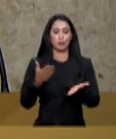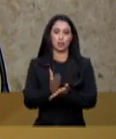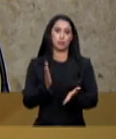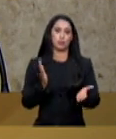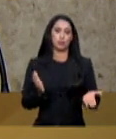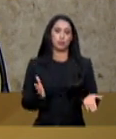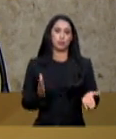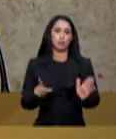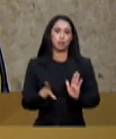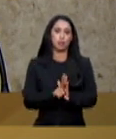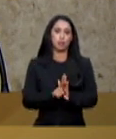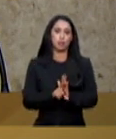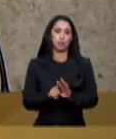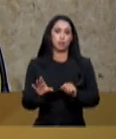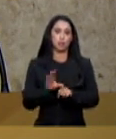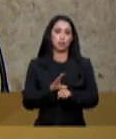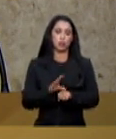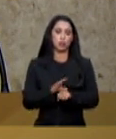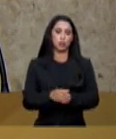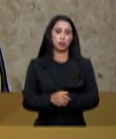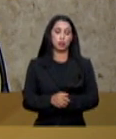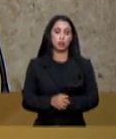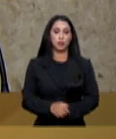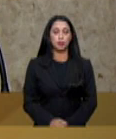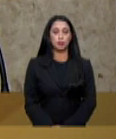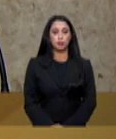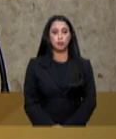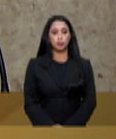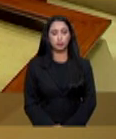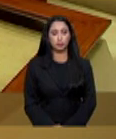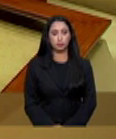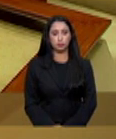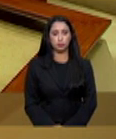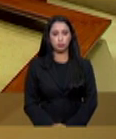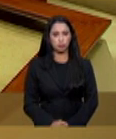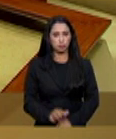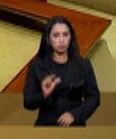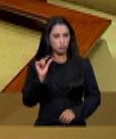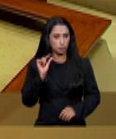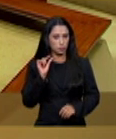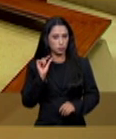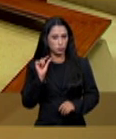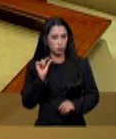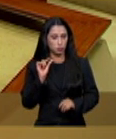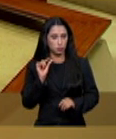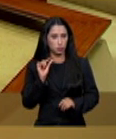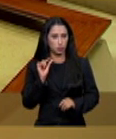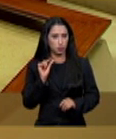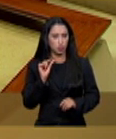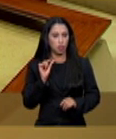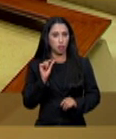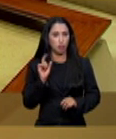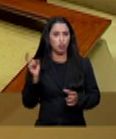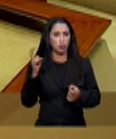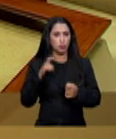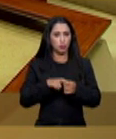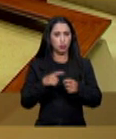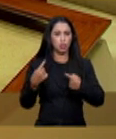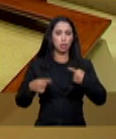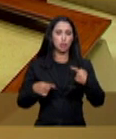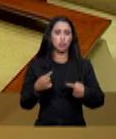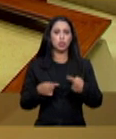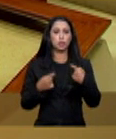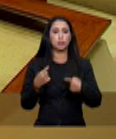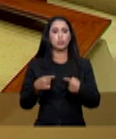é constitucional. Na verdade, só para voltar um pouco na discussão, que a